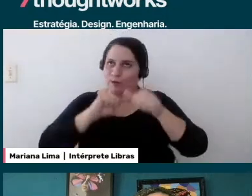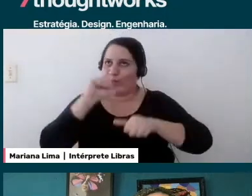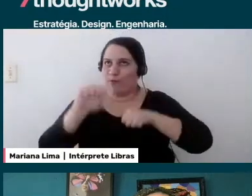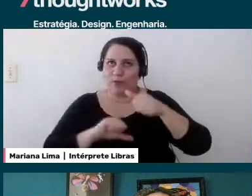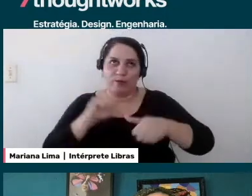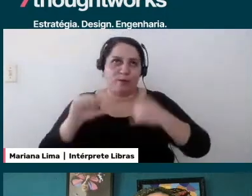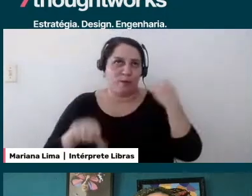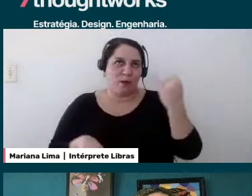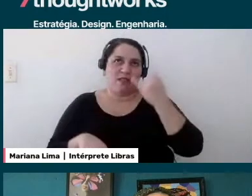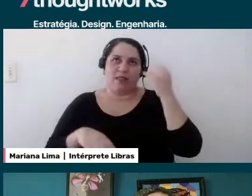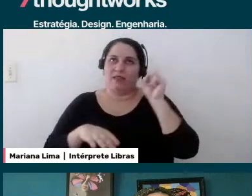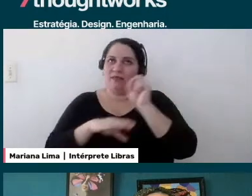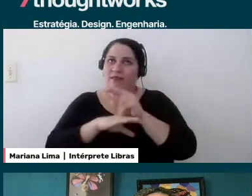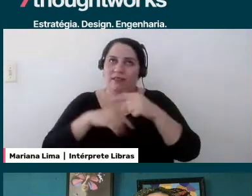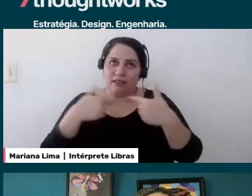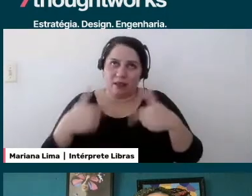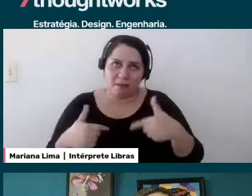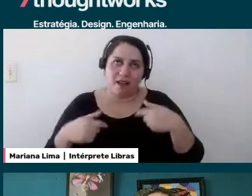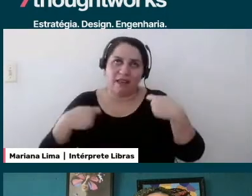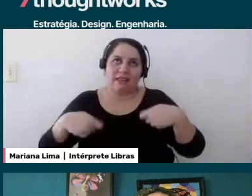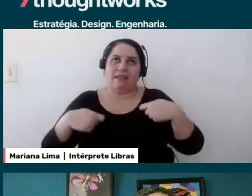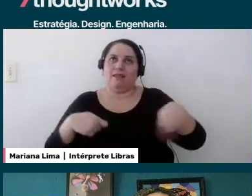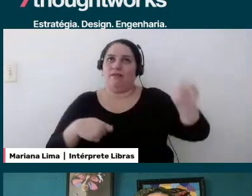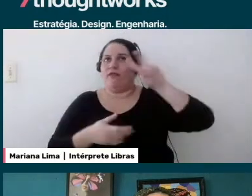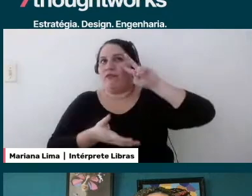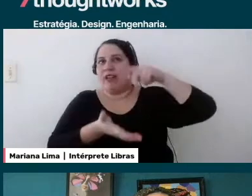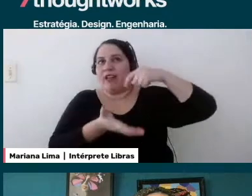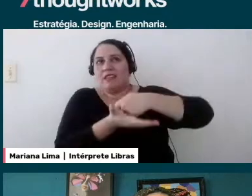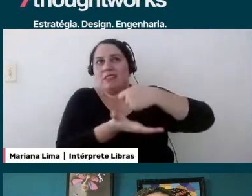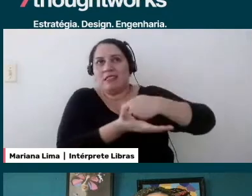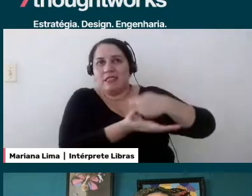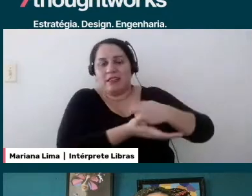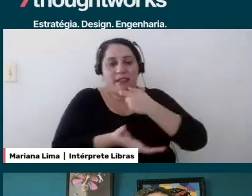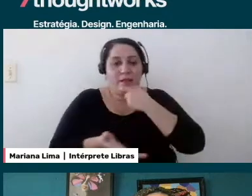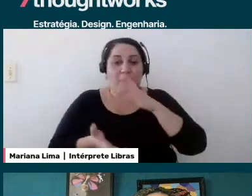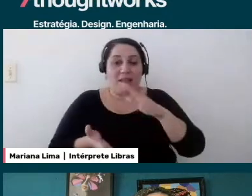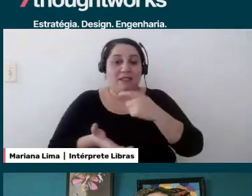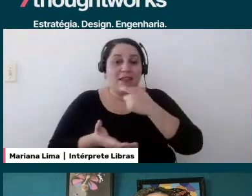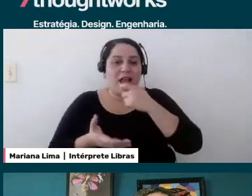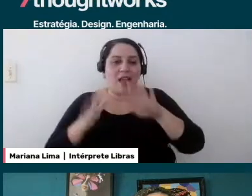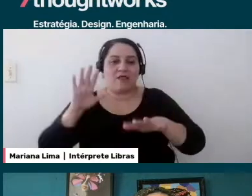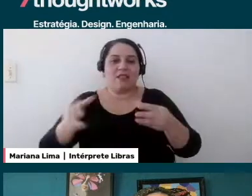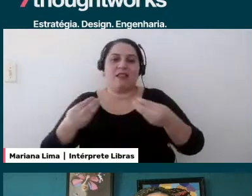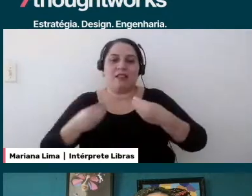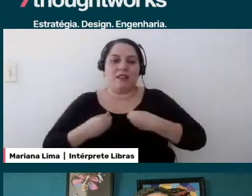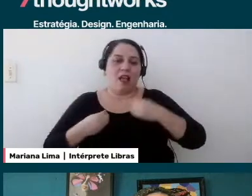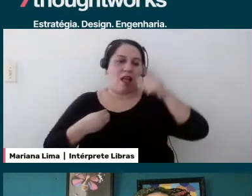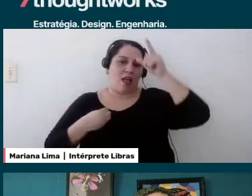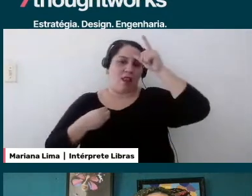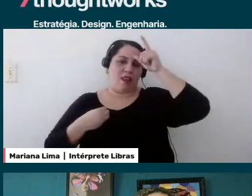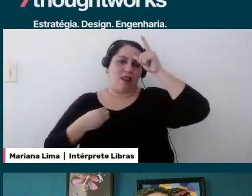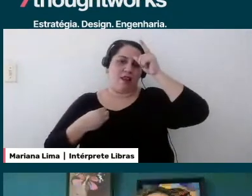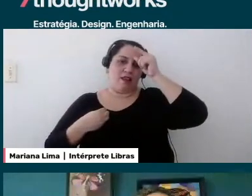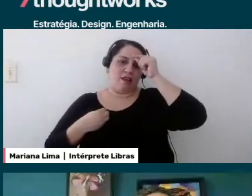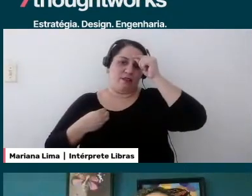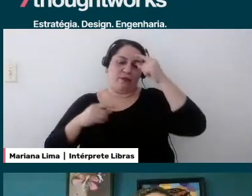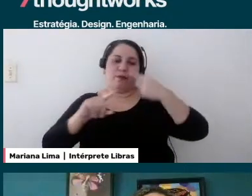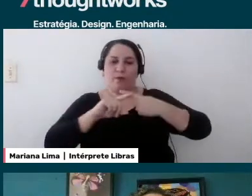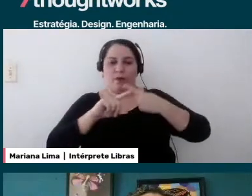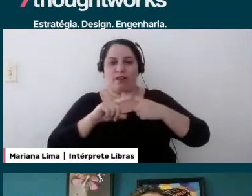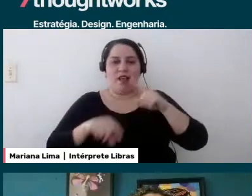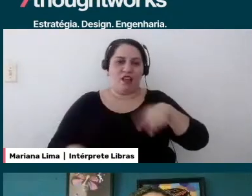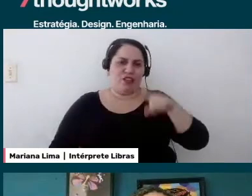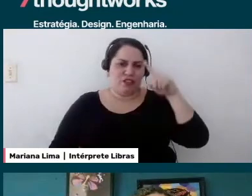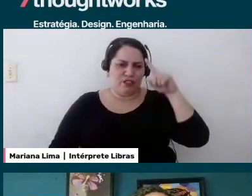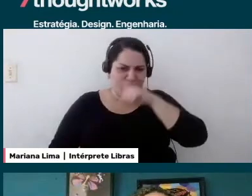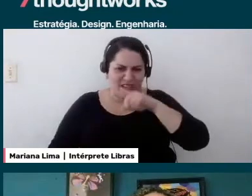o mercado de trabalho hoje tem essa alta exigência em inglês, mas no nosso caso, o inglês também é um alívio, porque é muito difícil a parte de lógica,